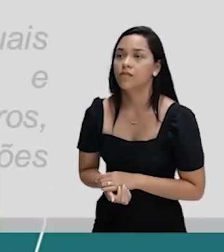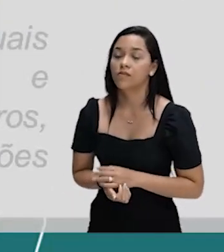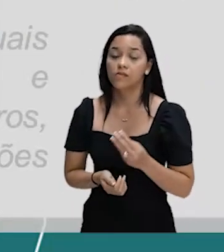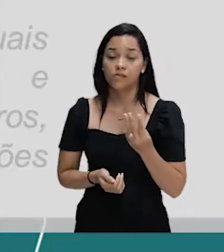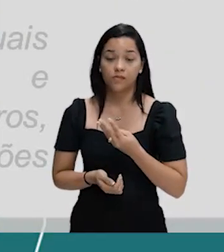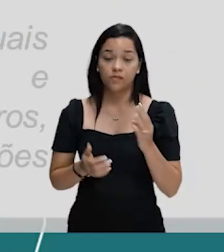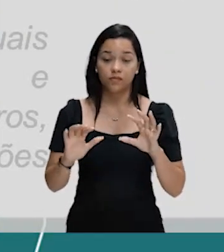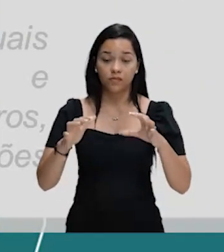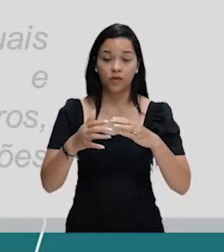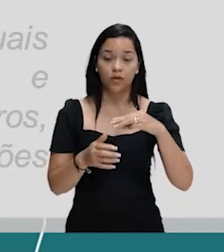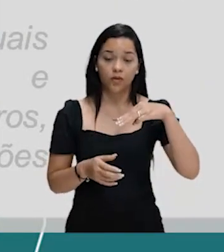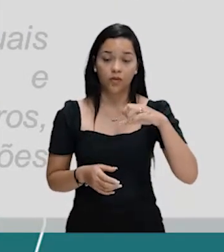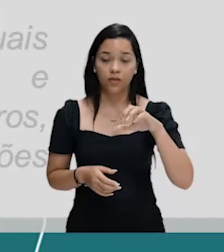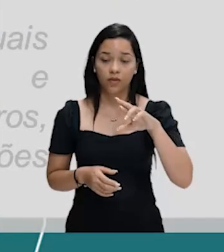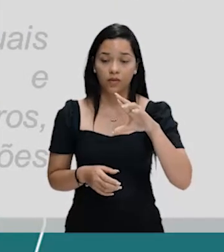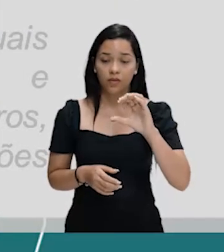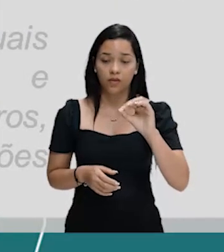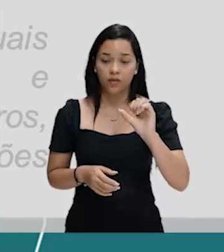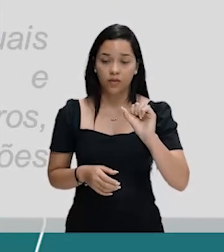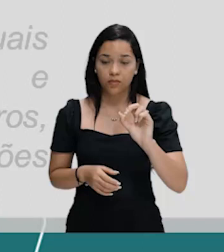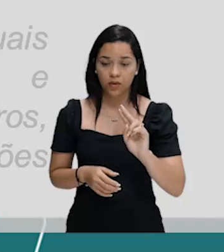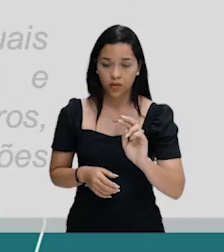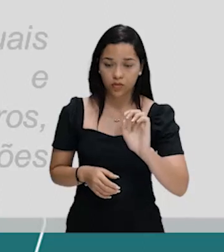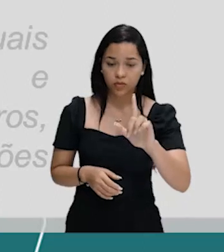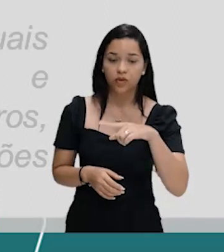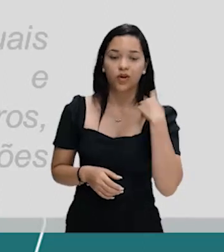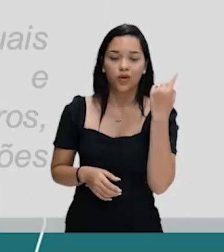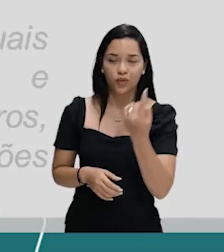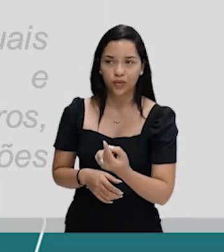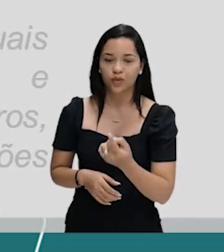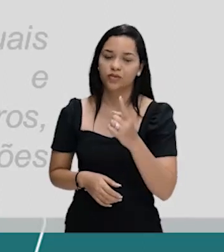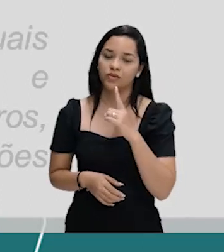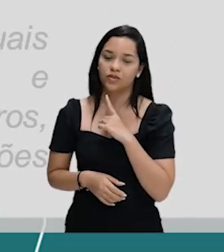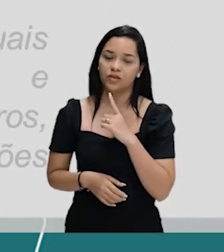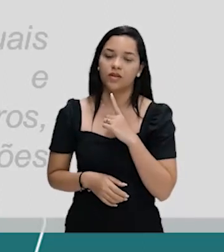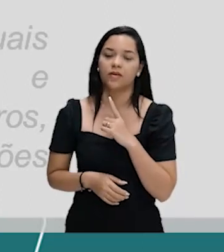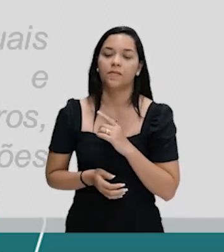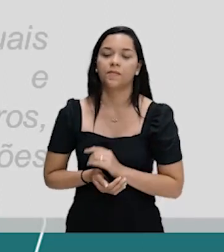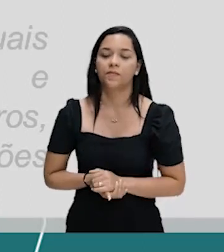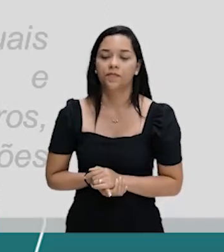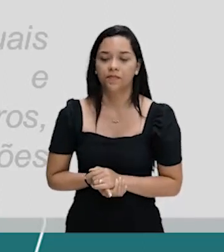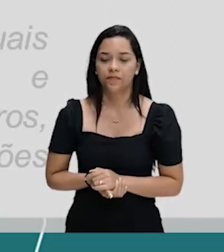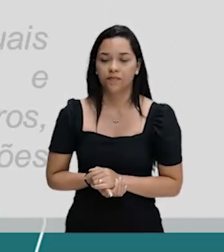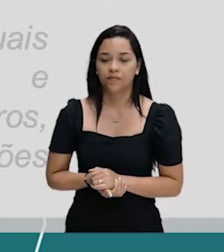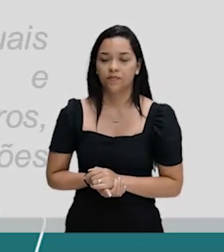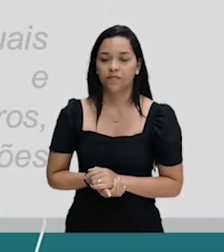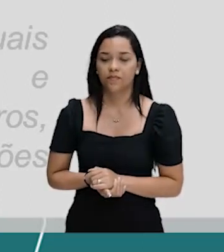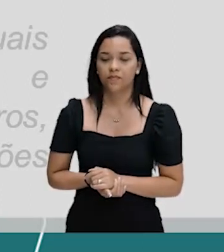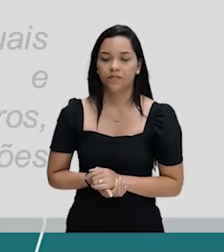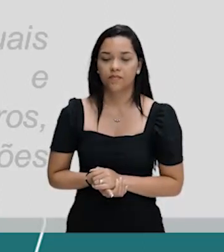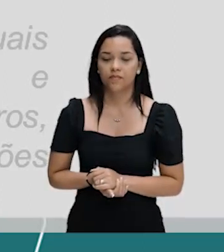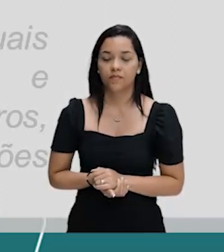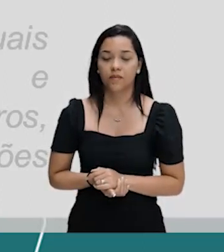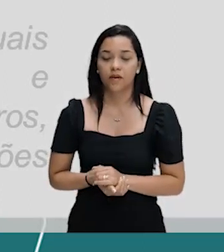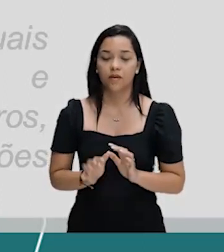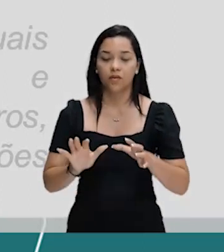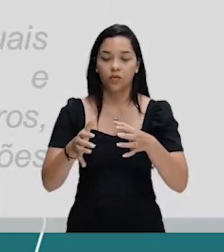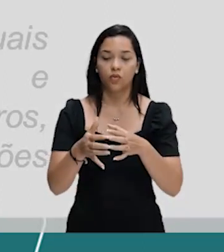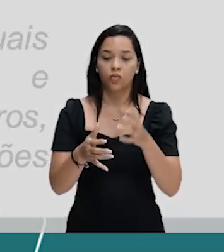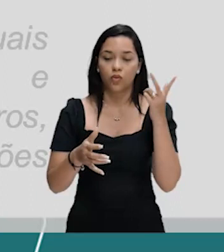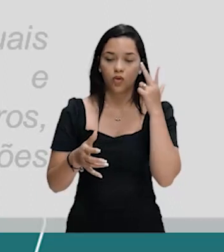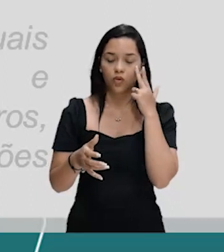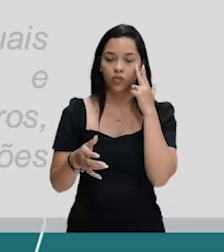Terceiro bloco econômico, esse é o nosso. É nós na fita. É o Mercosul, tá? Tradução,